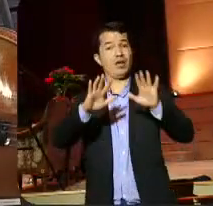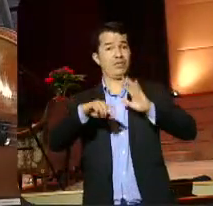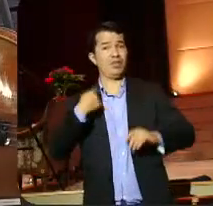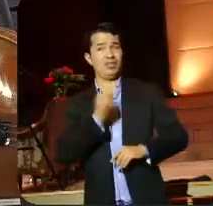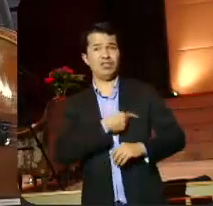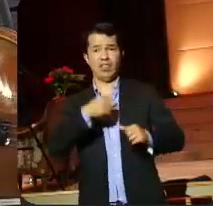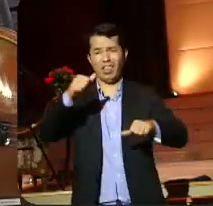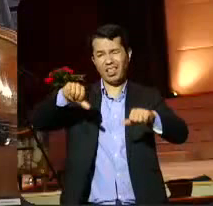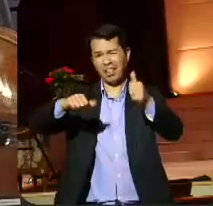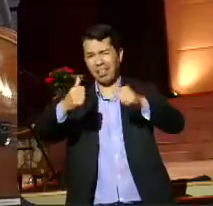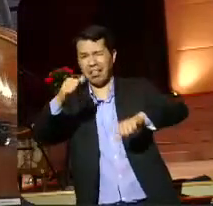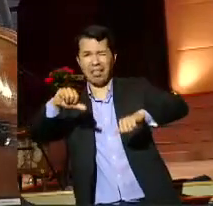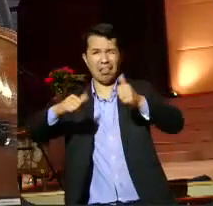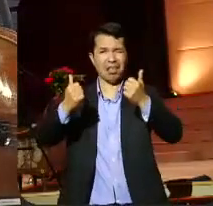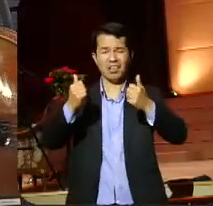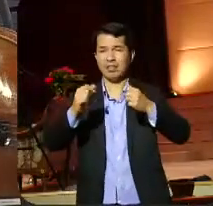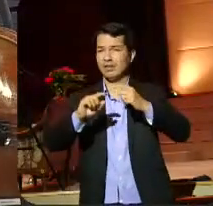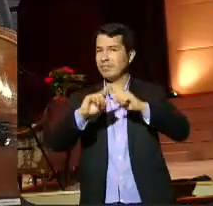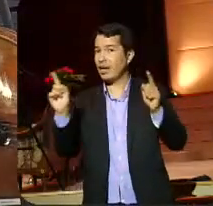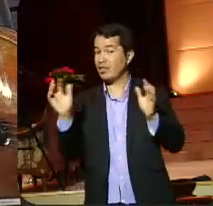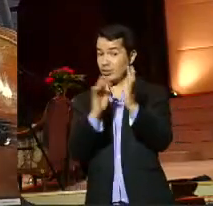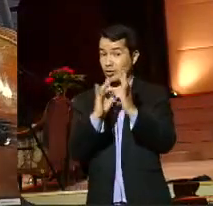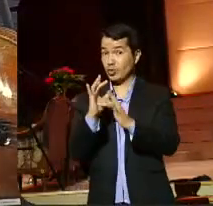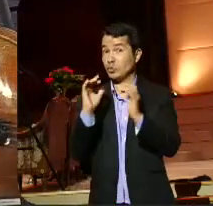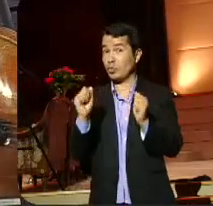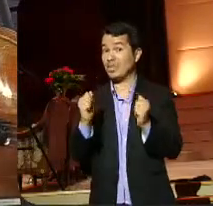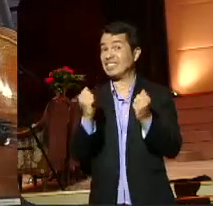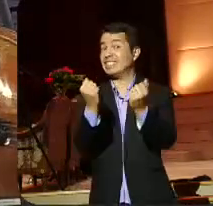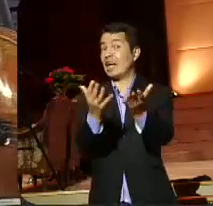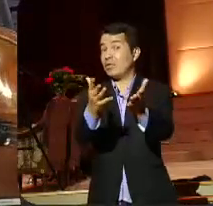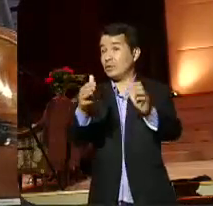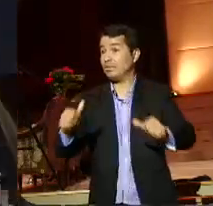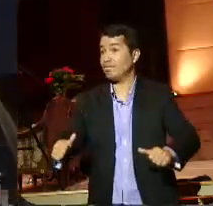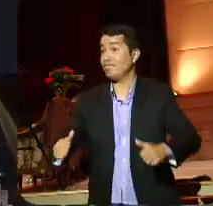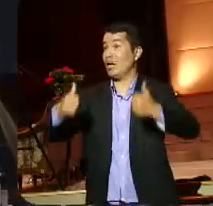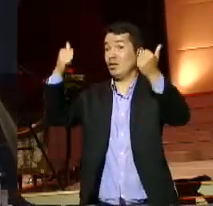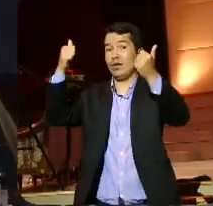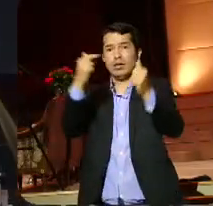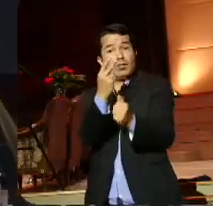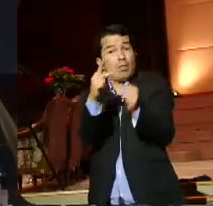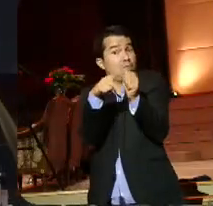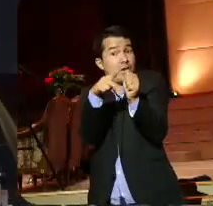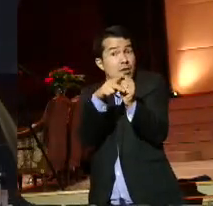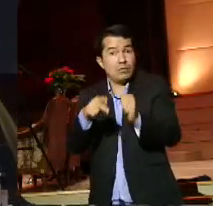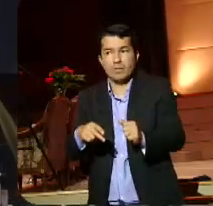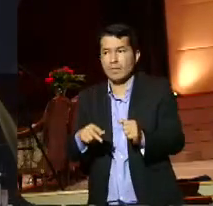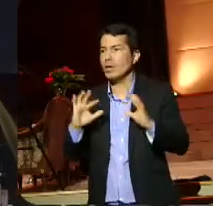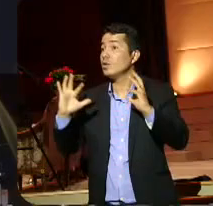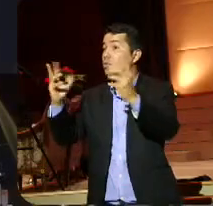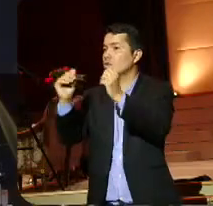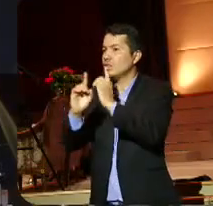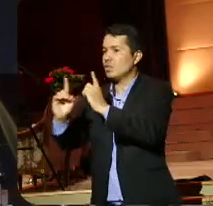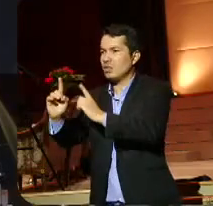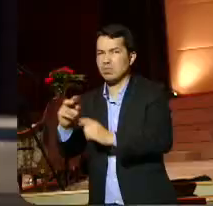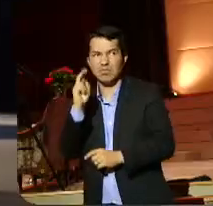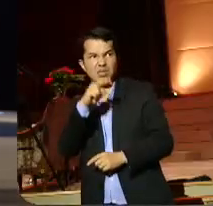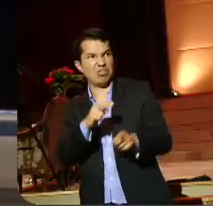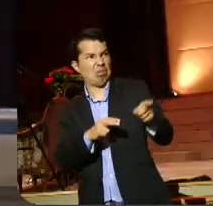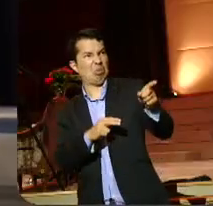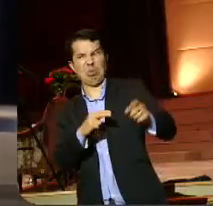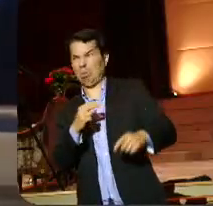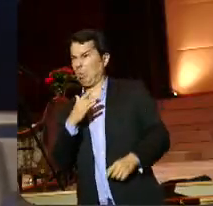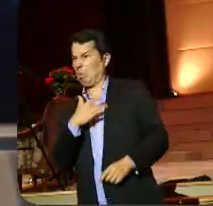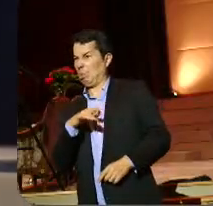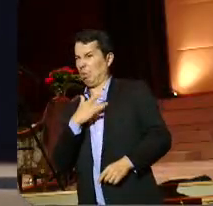restaura, como restaurou a Pedro, diante das outras pessoas que o viam como caído. Eu acho tremendo